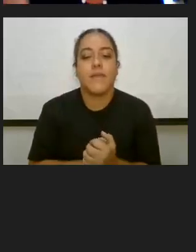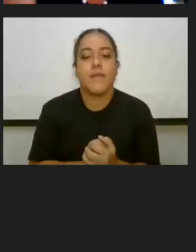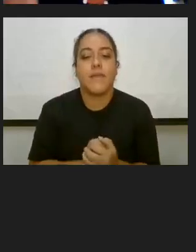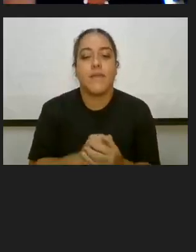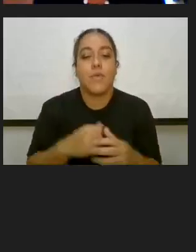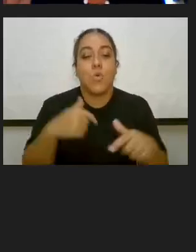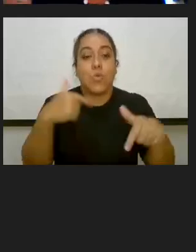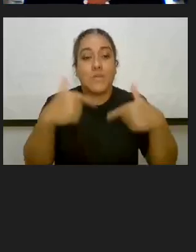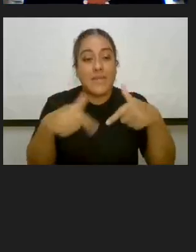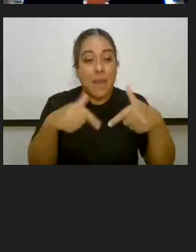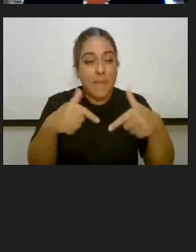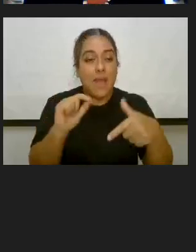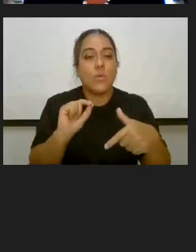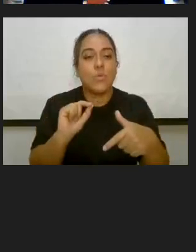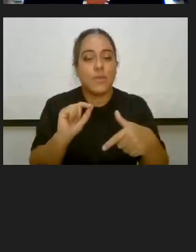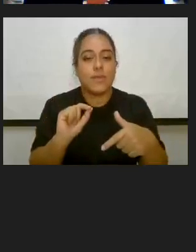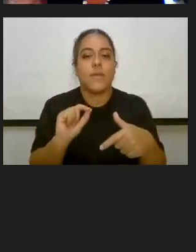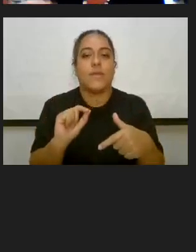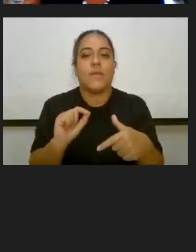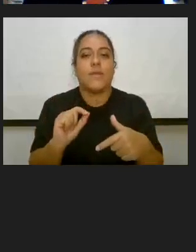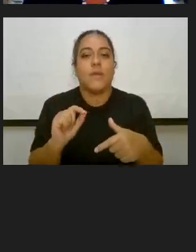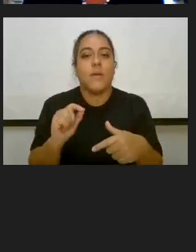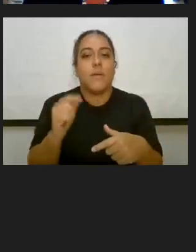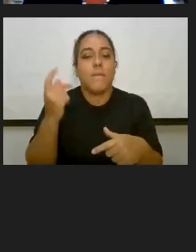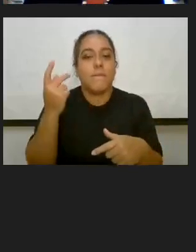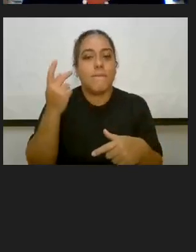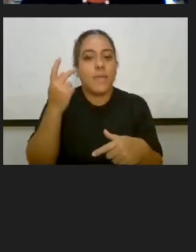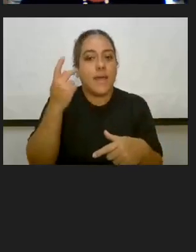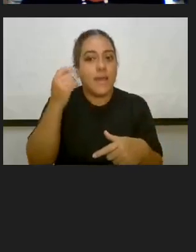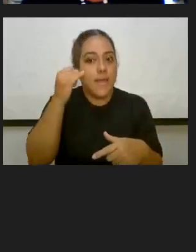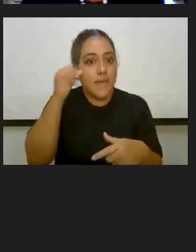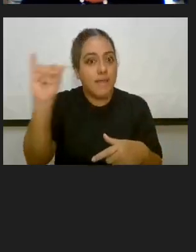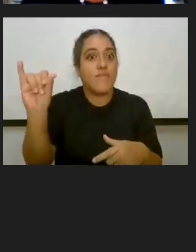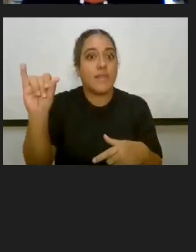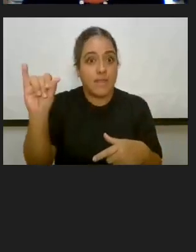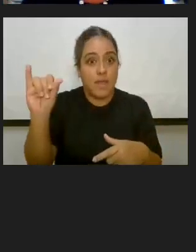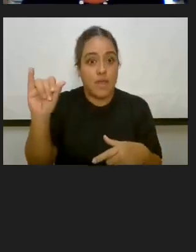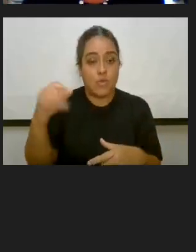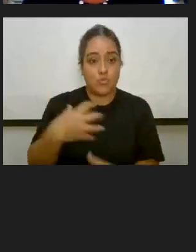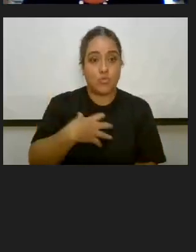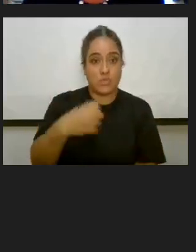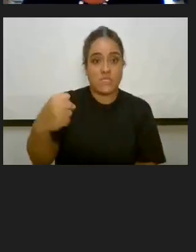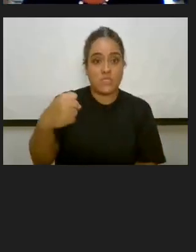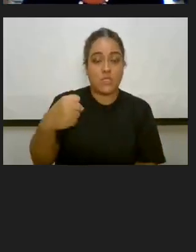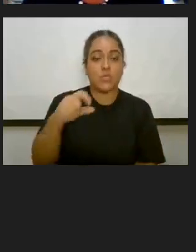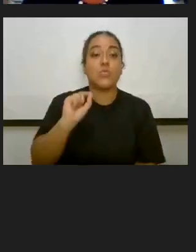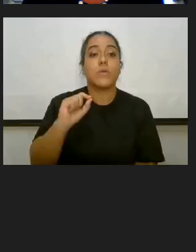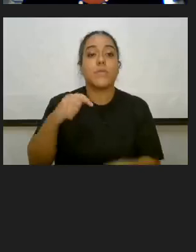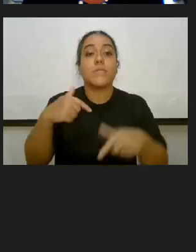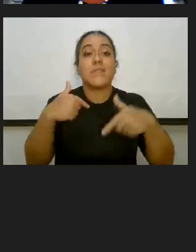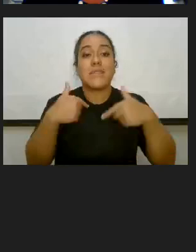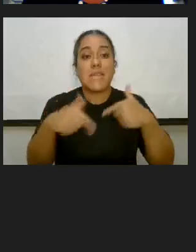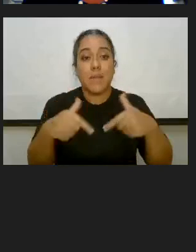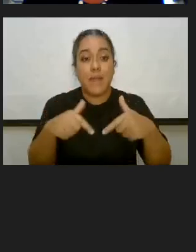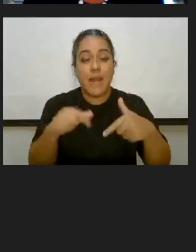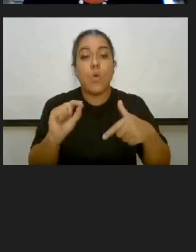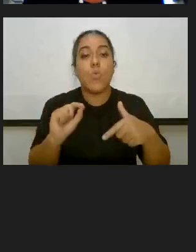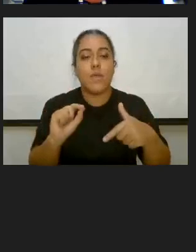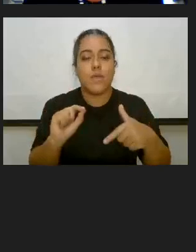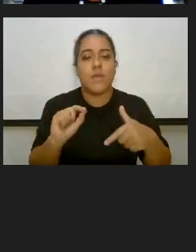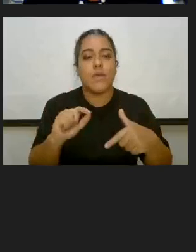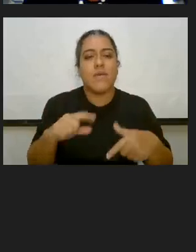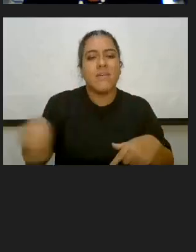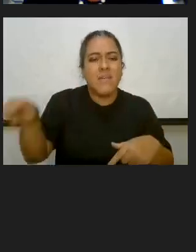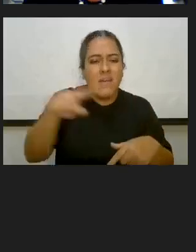de pós-venção ao suicídio, é trabalhar aqui a culpa daqueles